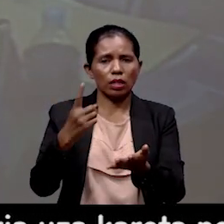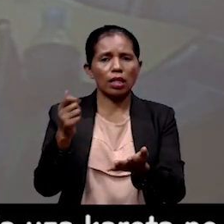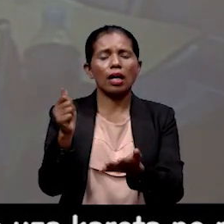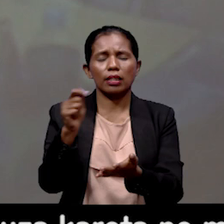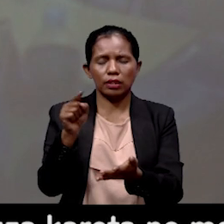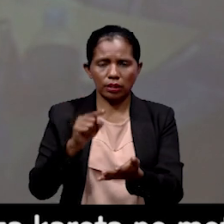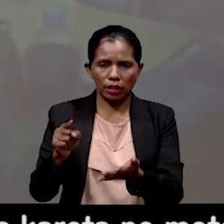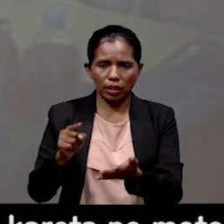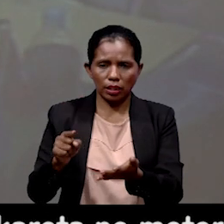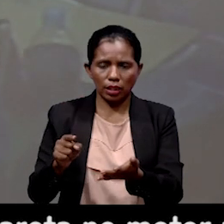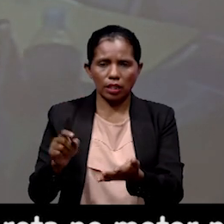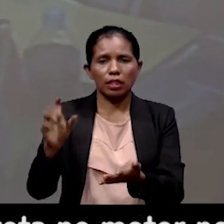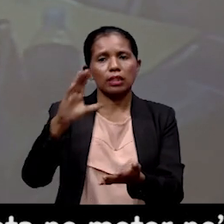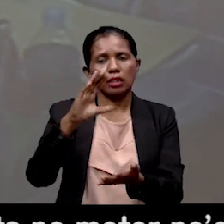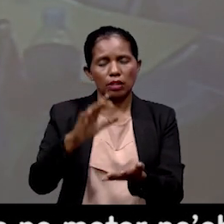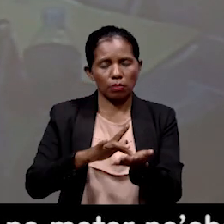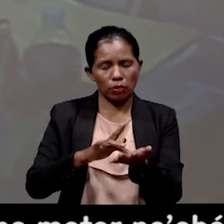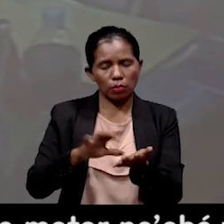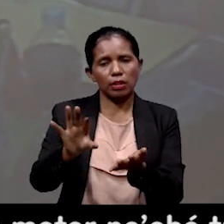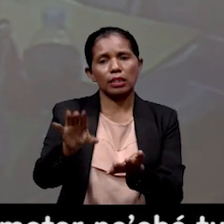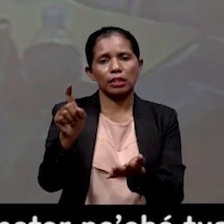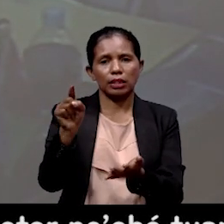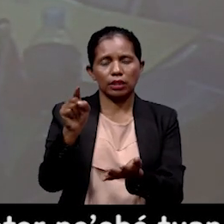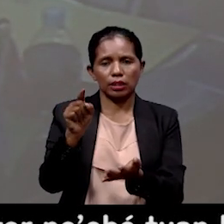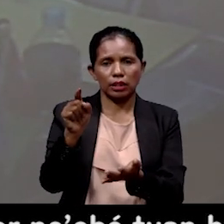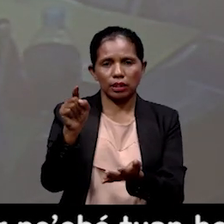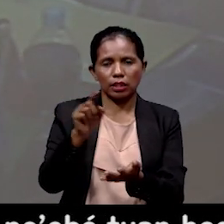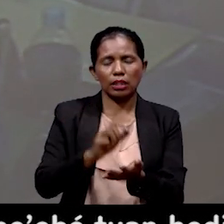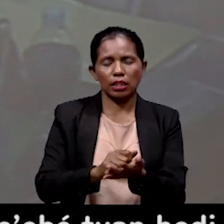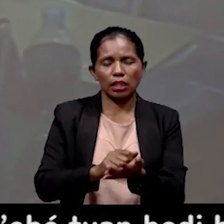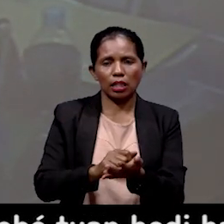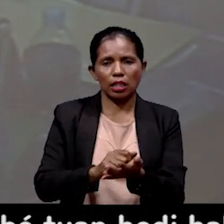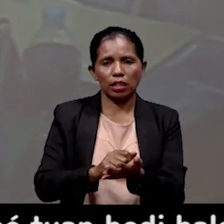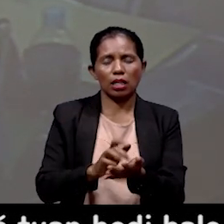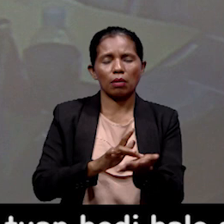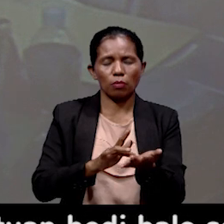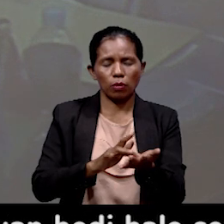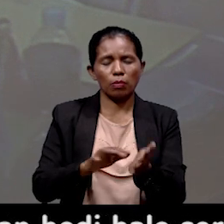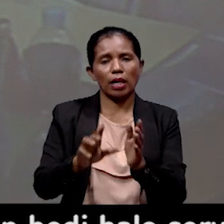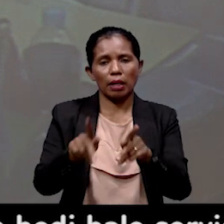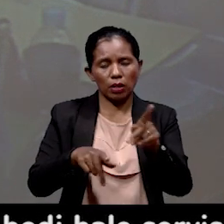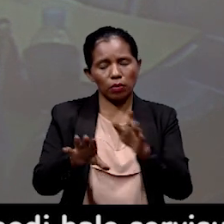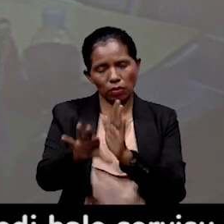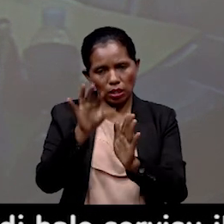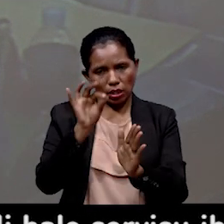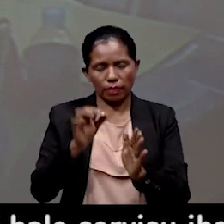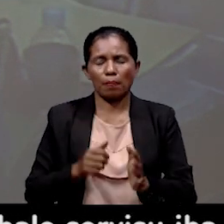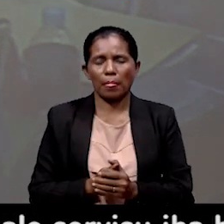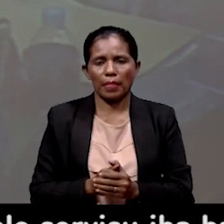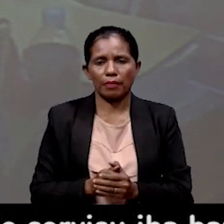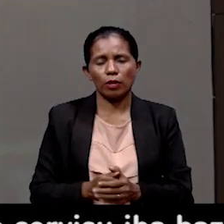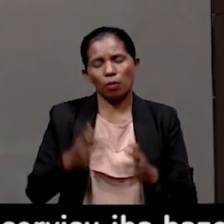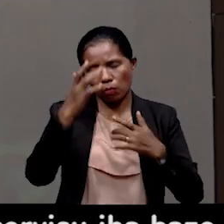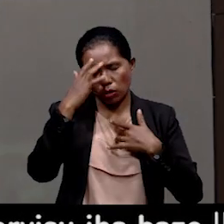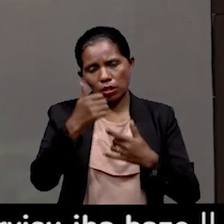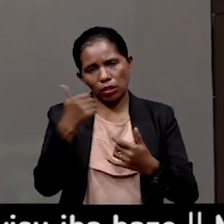Belhili, AstraZeneca ou Sinovac. Su, a tuita nos concentramos para morar a Sira Selo, que nessa tuberculose, dengue não mora ser